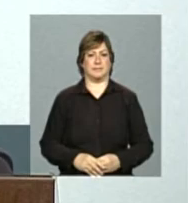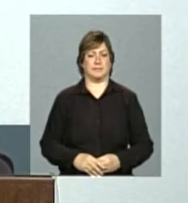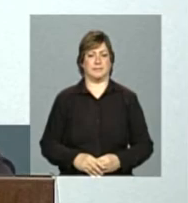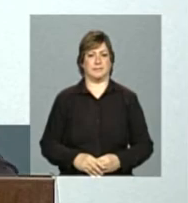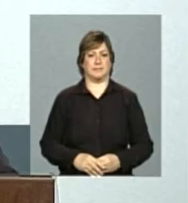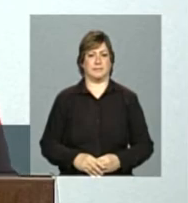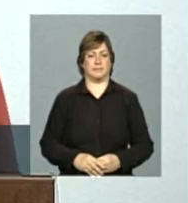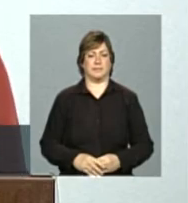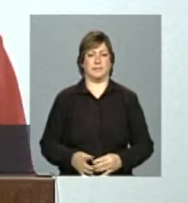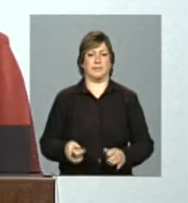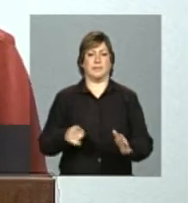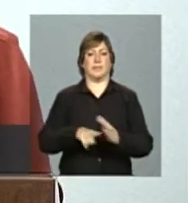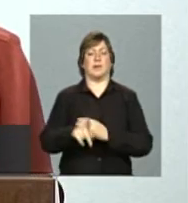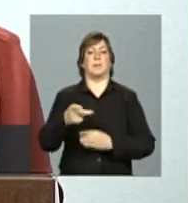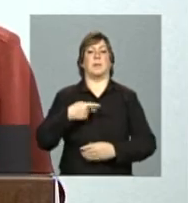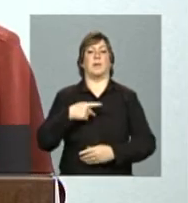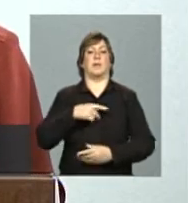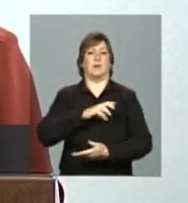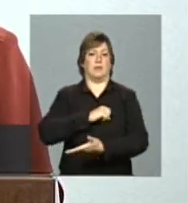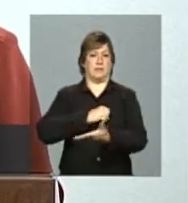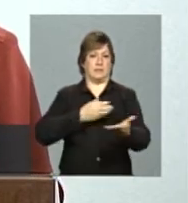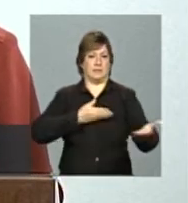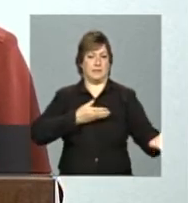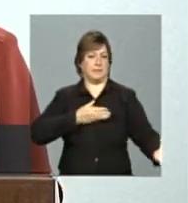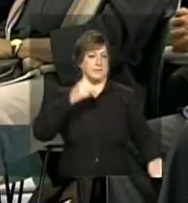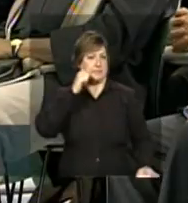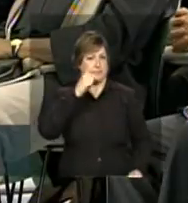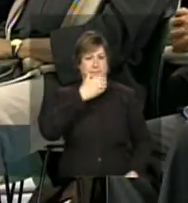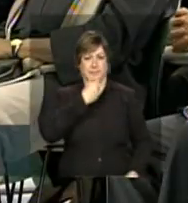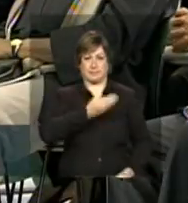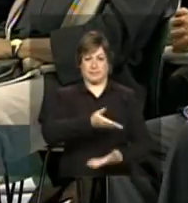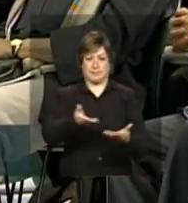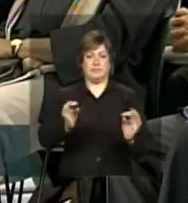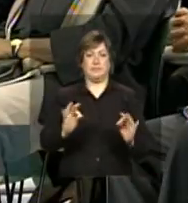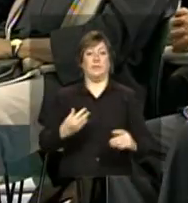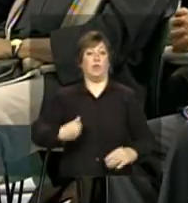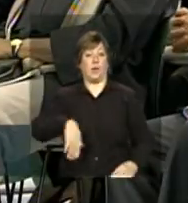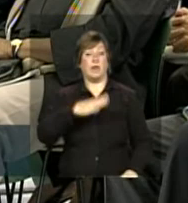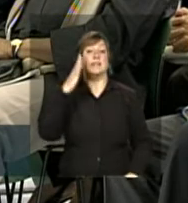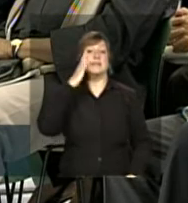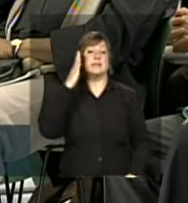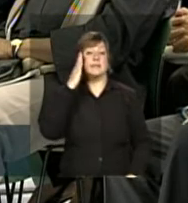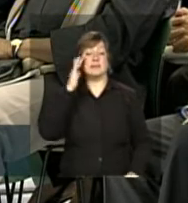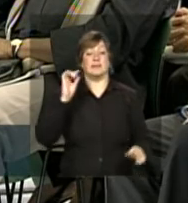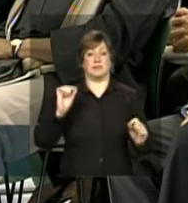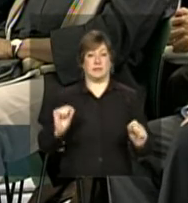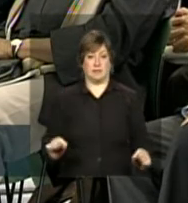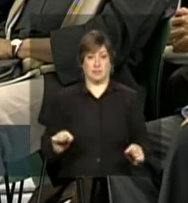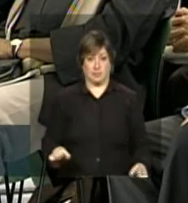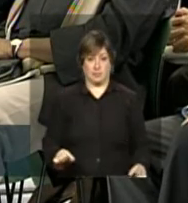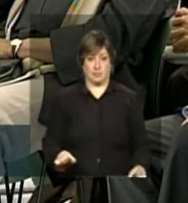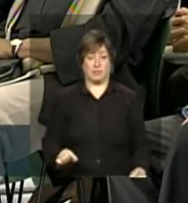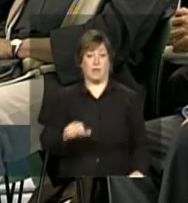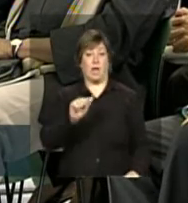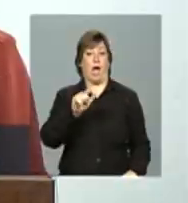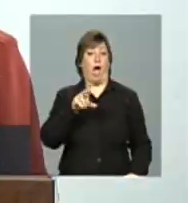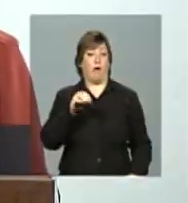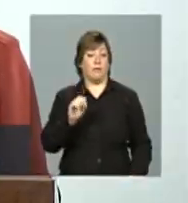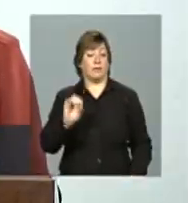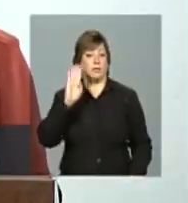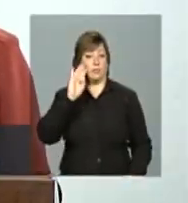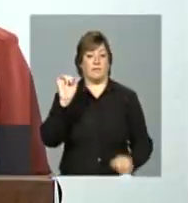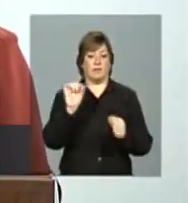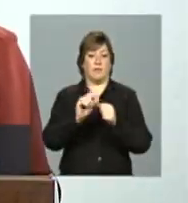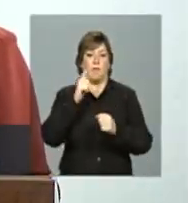meus caros amigos e amigas aqui presentes nós sabemos que os objetivos de desenvolvimento do